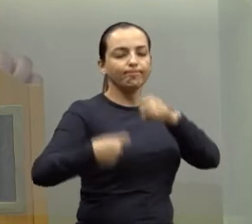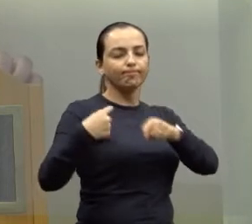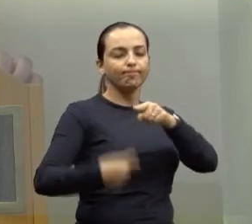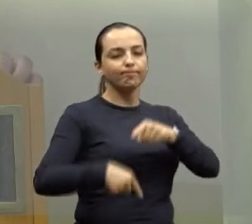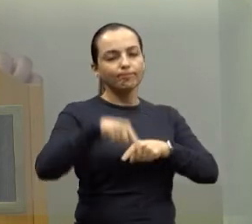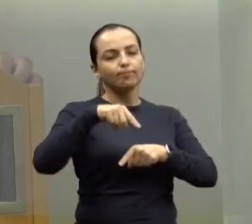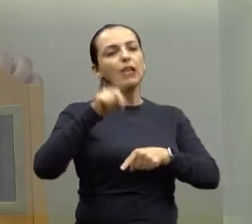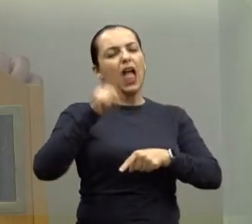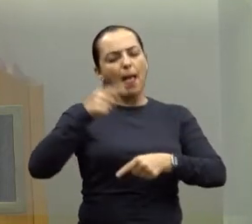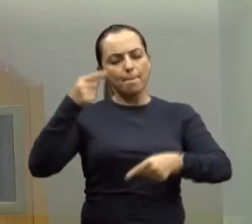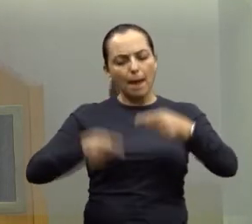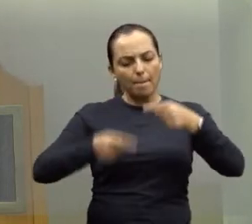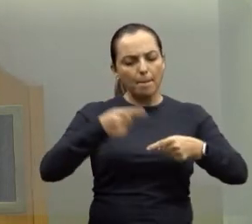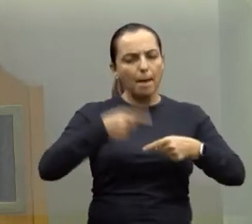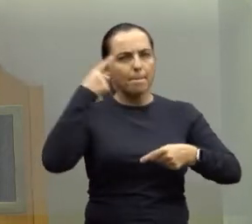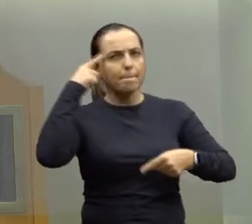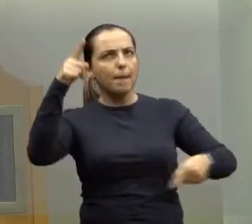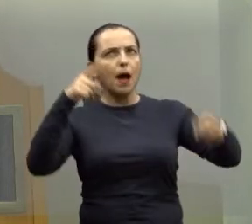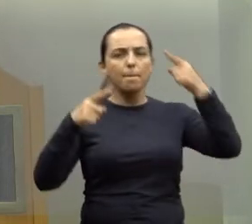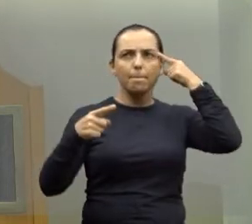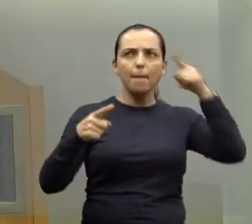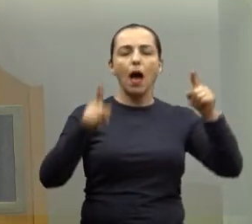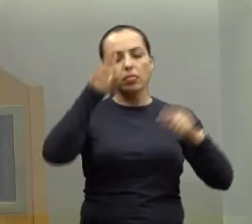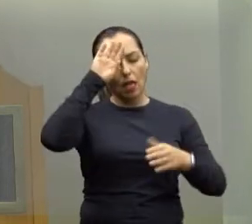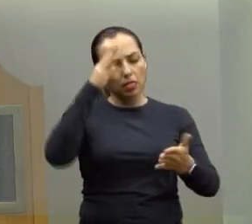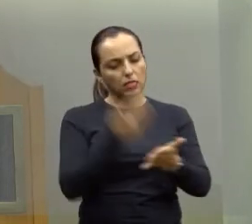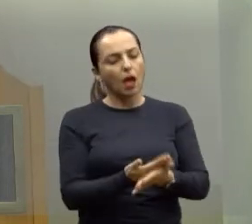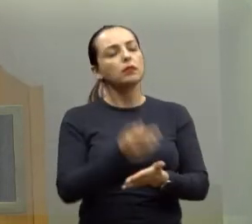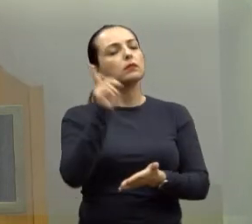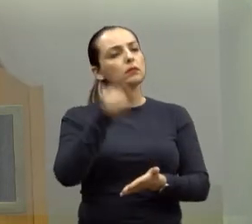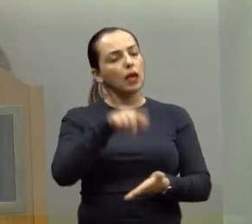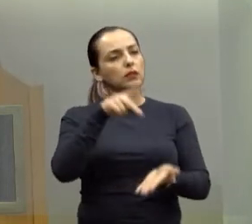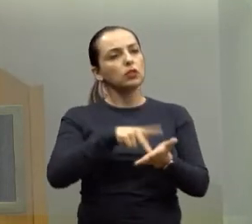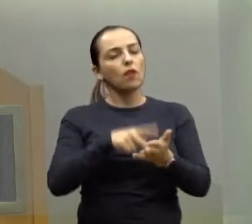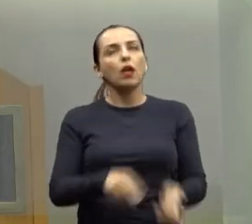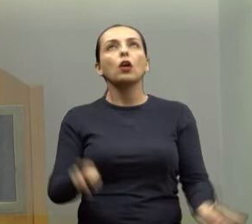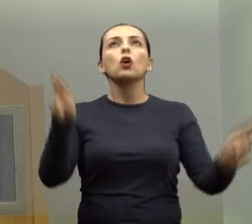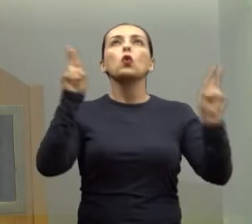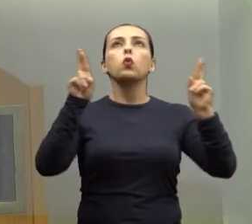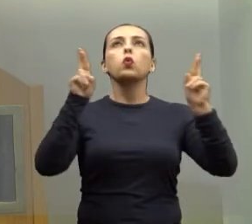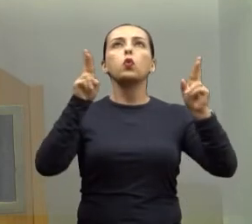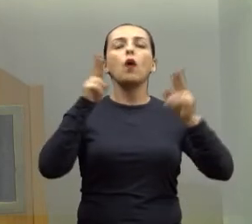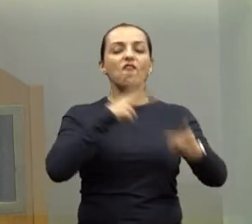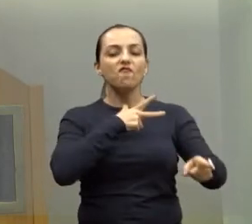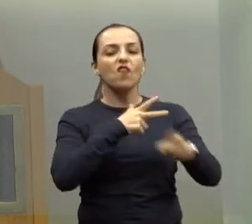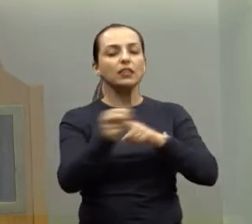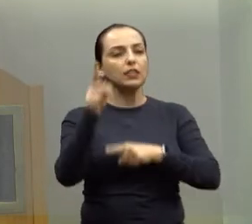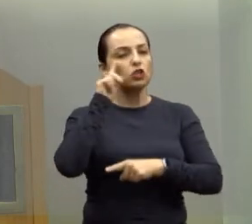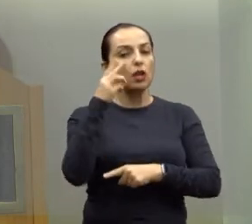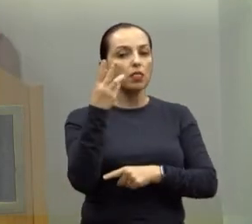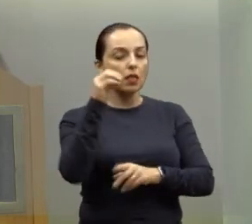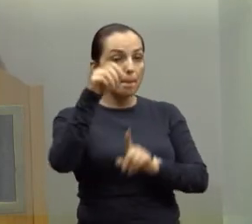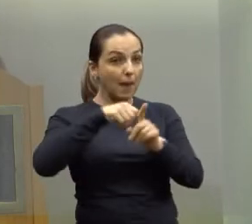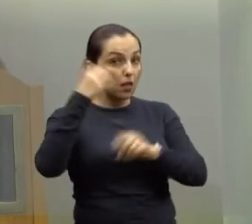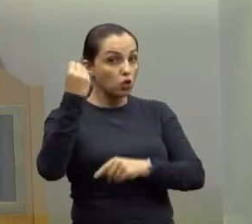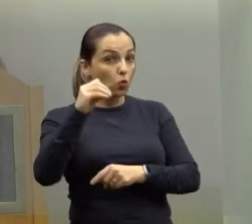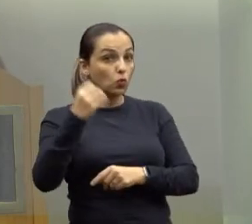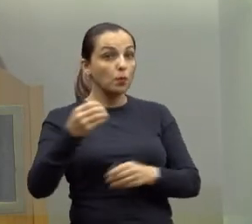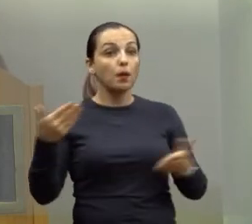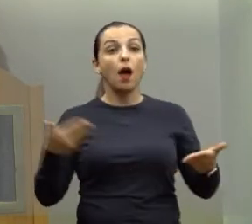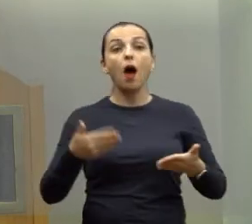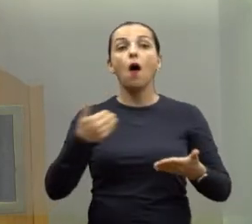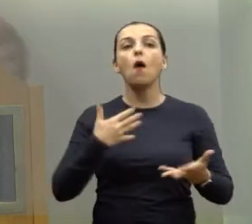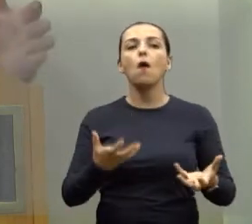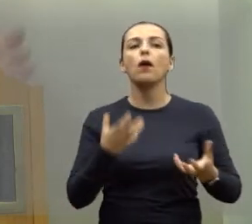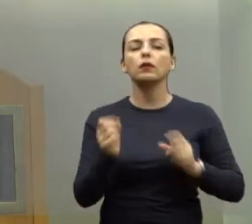de muito debate de ideias eu tenho certeza que a esperança vai vencer lá dia 30 de Outubro Então eu só queria nesse